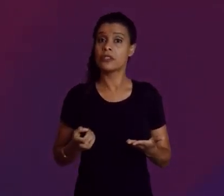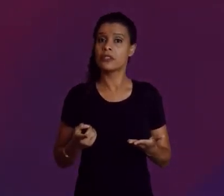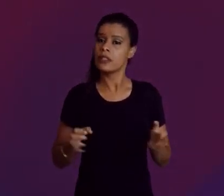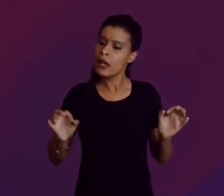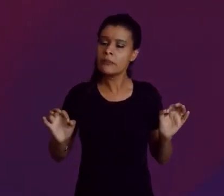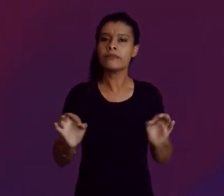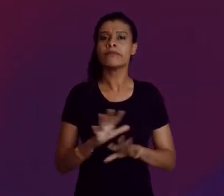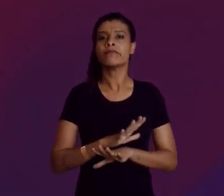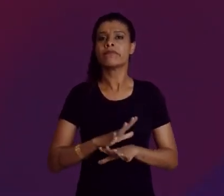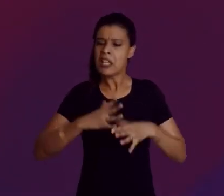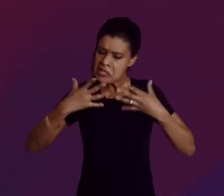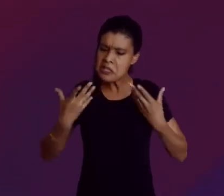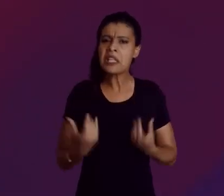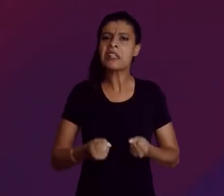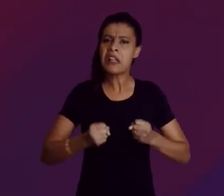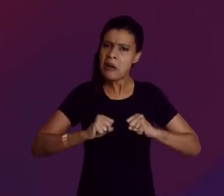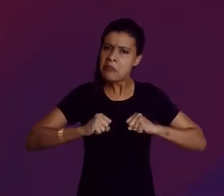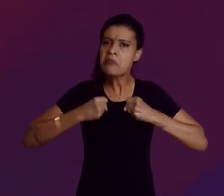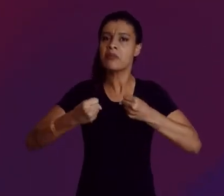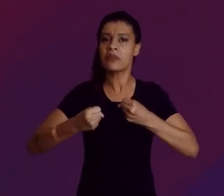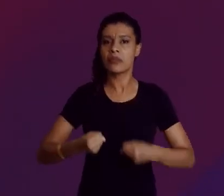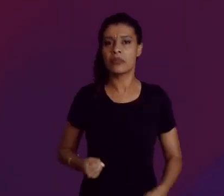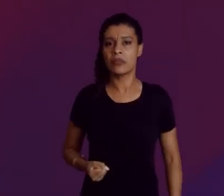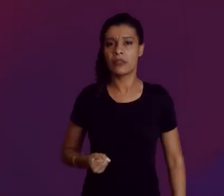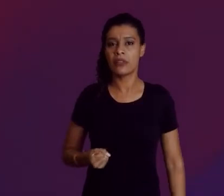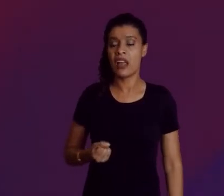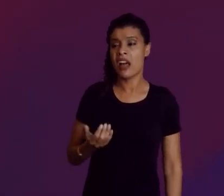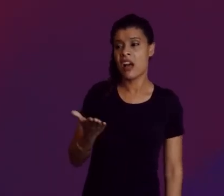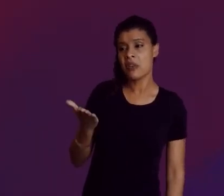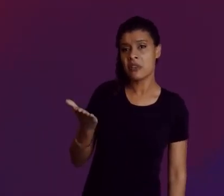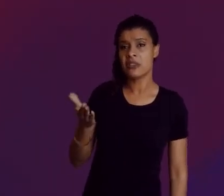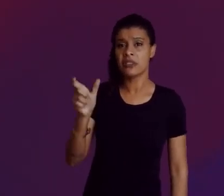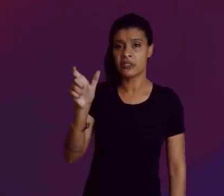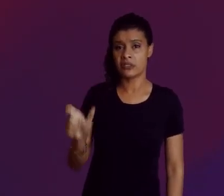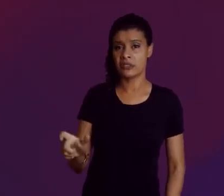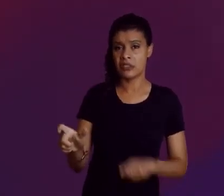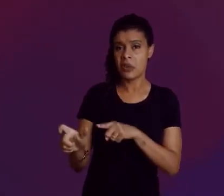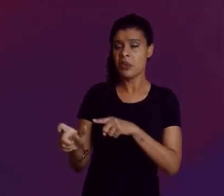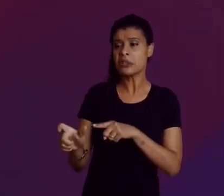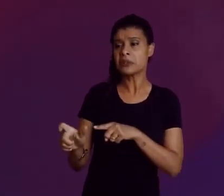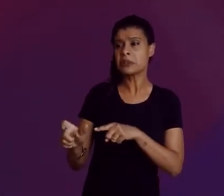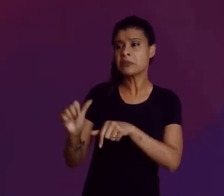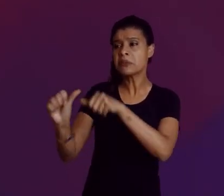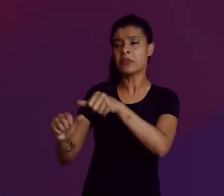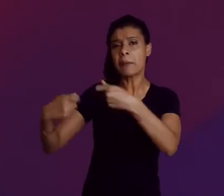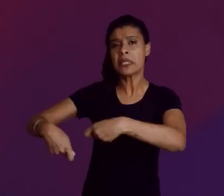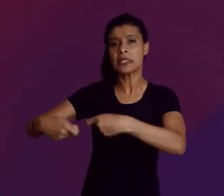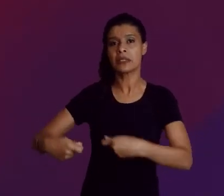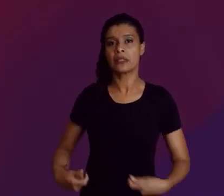seu preço. Ah, mas o outro mude. Geralmente, quando nós mudamos, o outro muda.